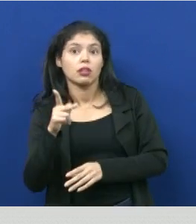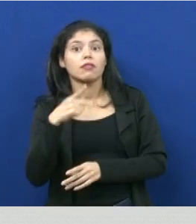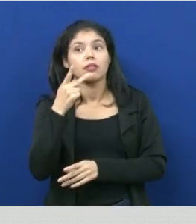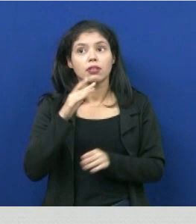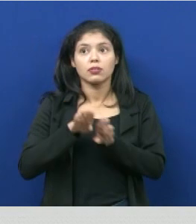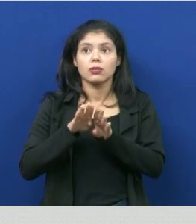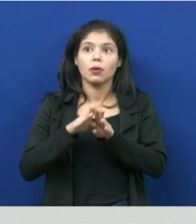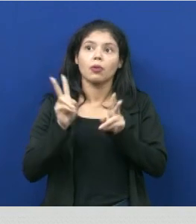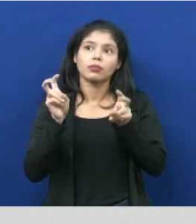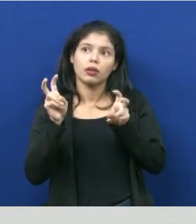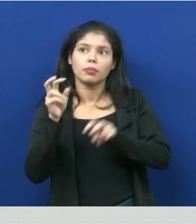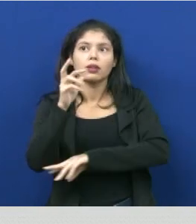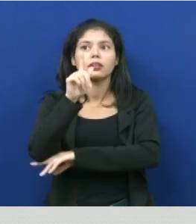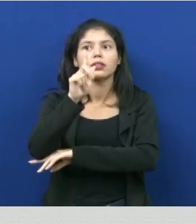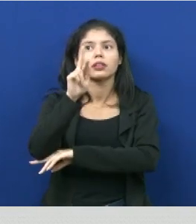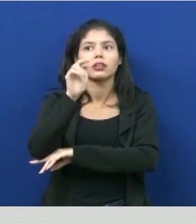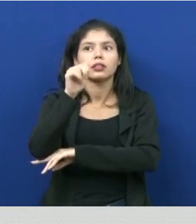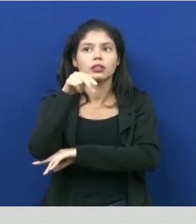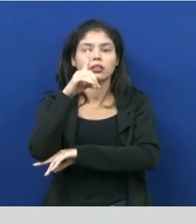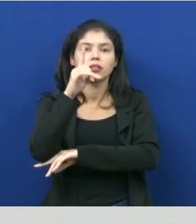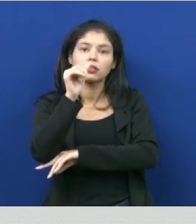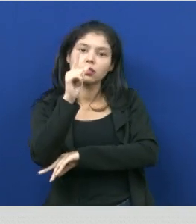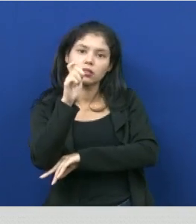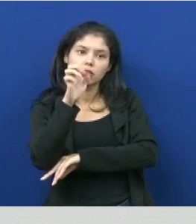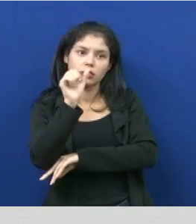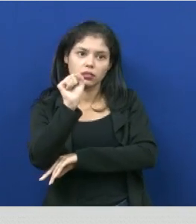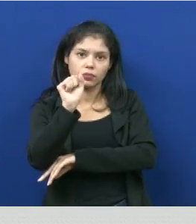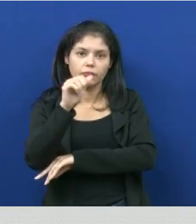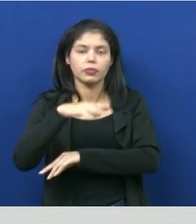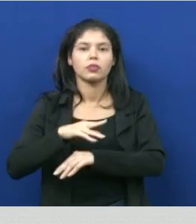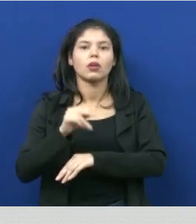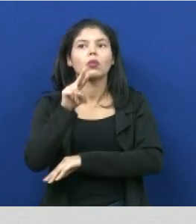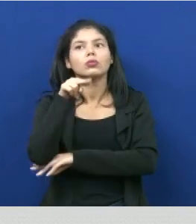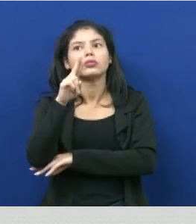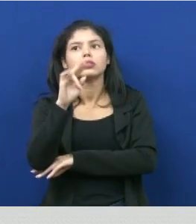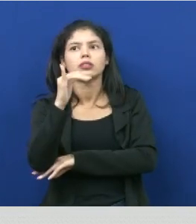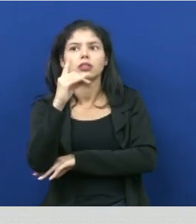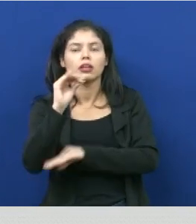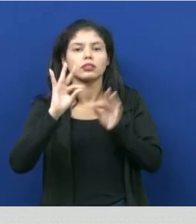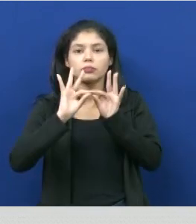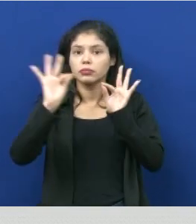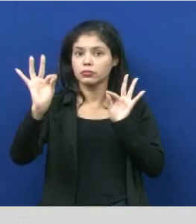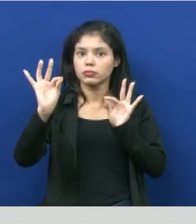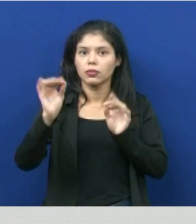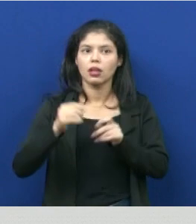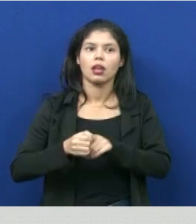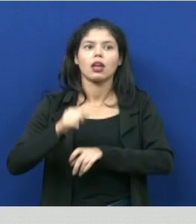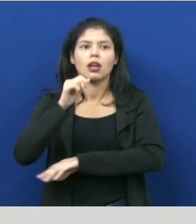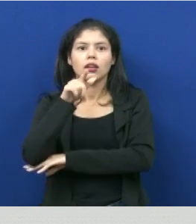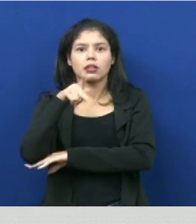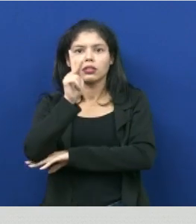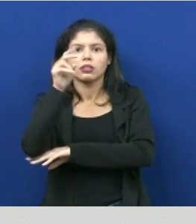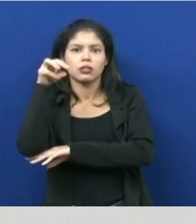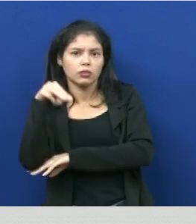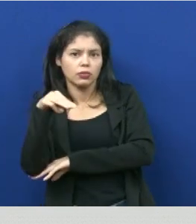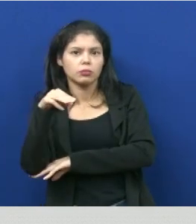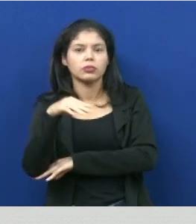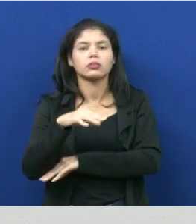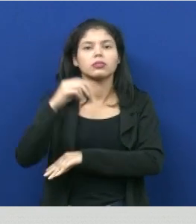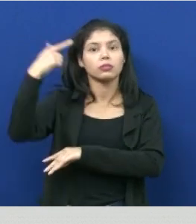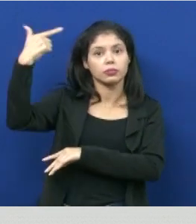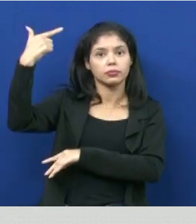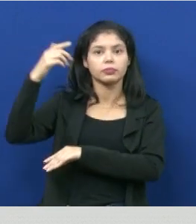grandezas com unidades medindo em metro quadrado, quilômetro quadrado, abordando